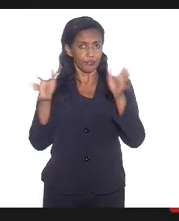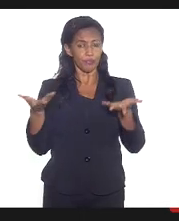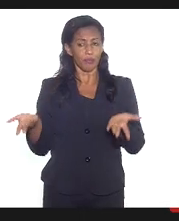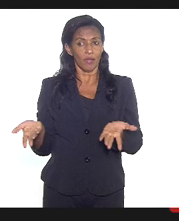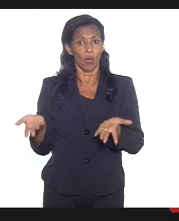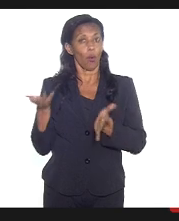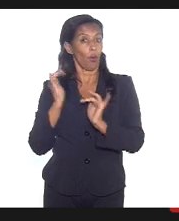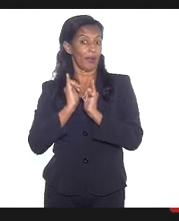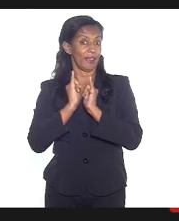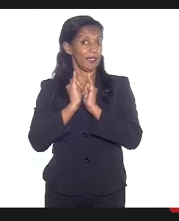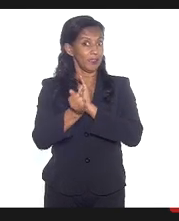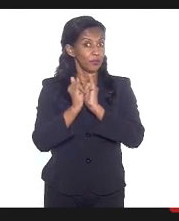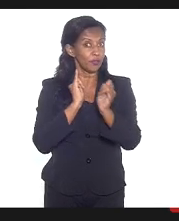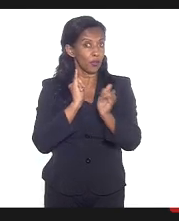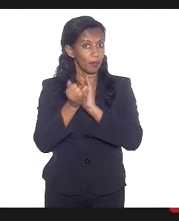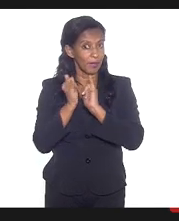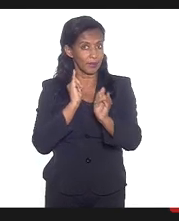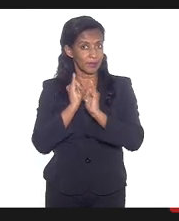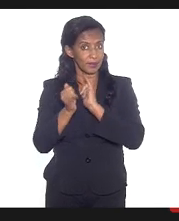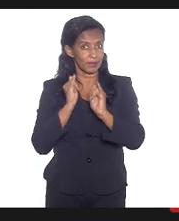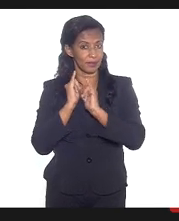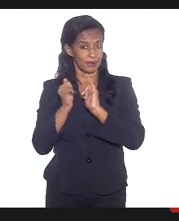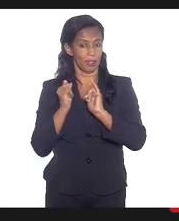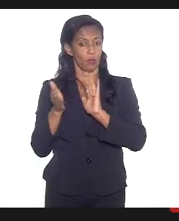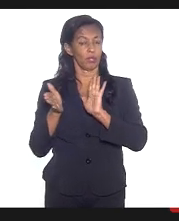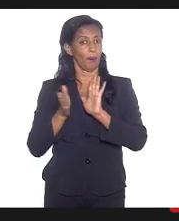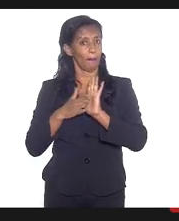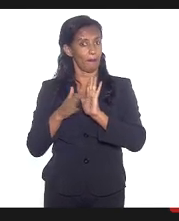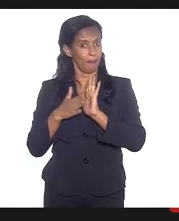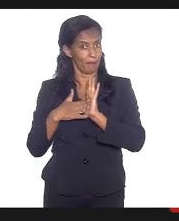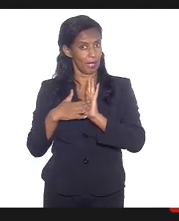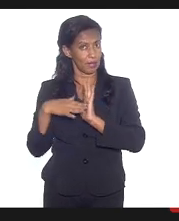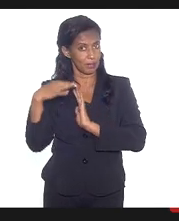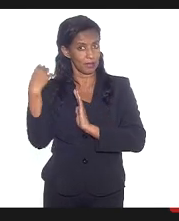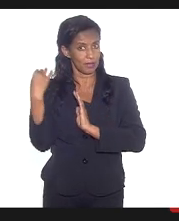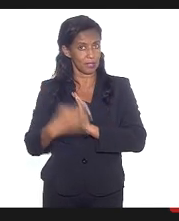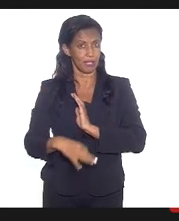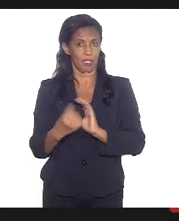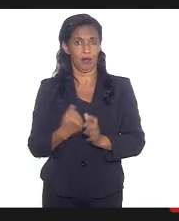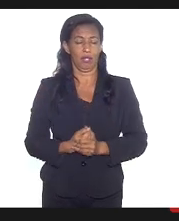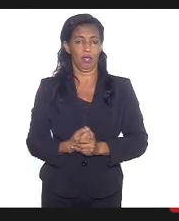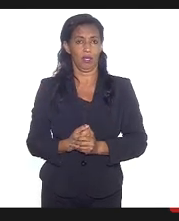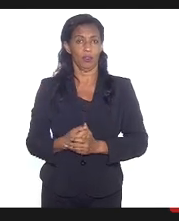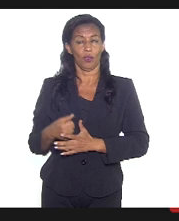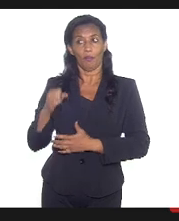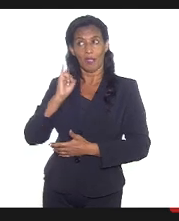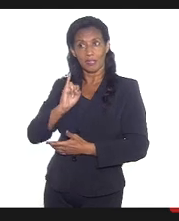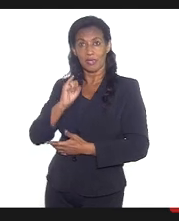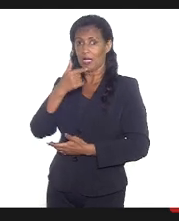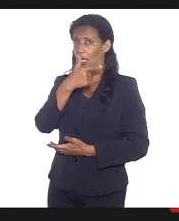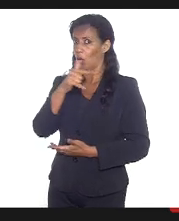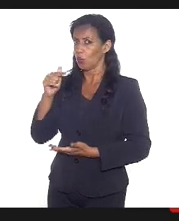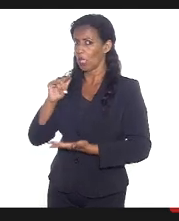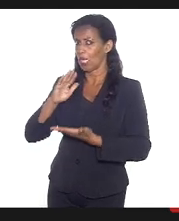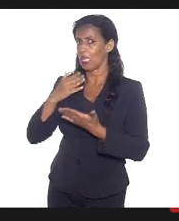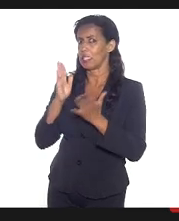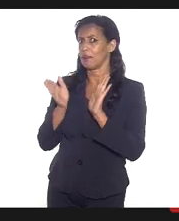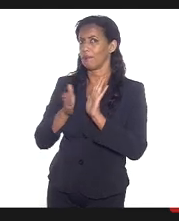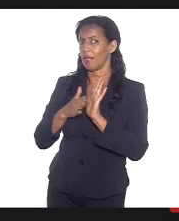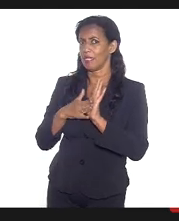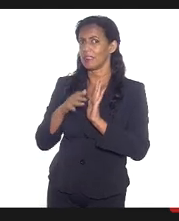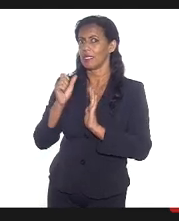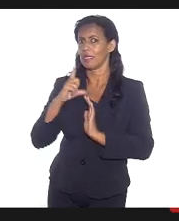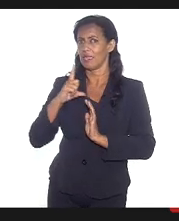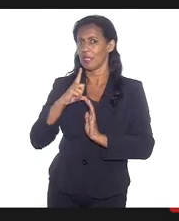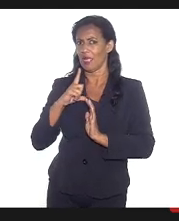na informação, né? Com base na informação, eu vou ter um parecer definitivo. Sem essa informação, ainda continua a dúvida. Ocorreu ou não ocorreu prejuízo? A